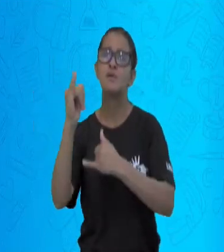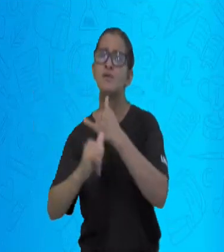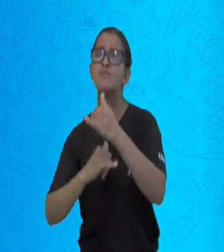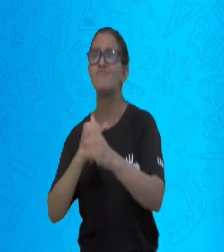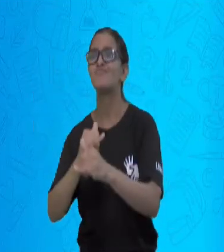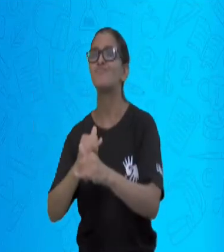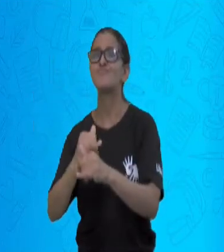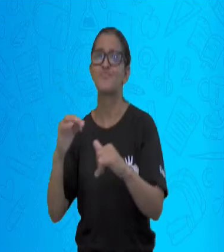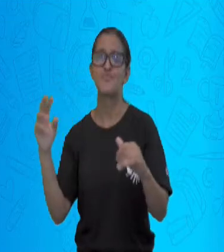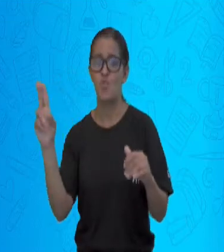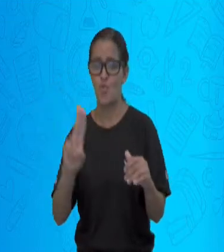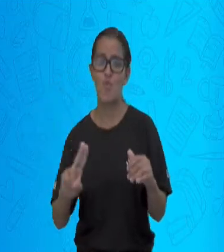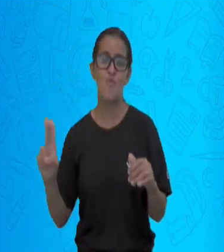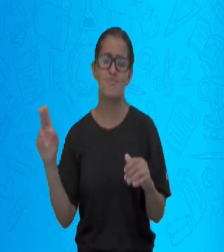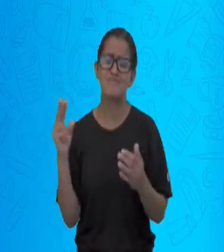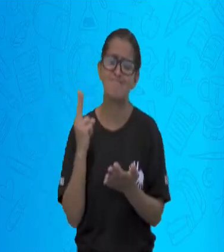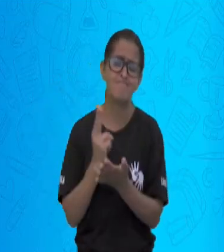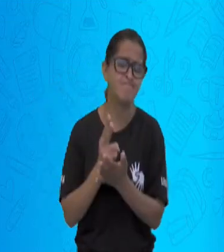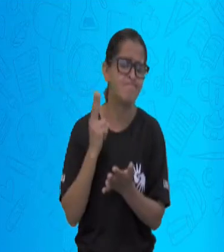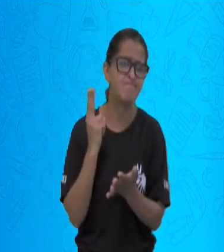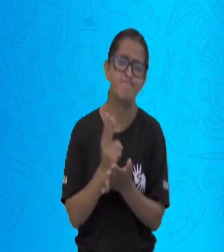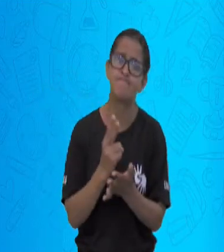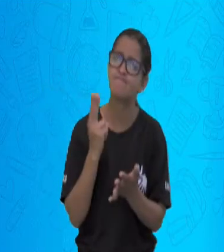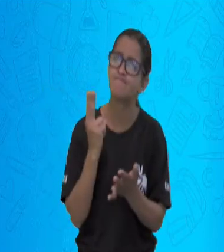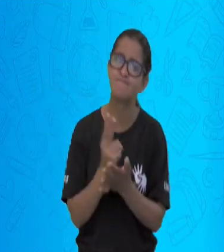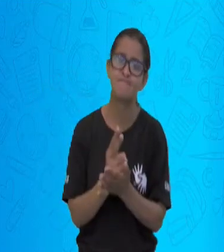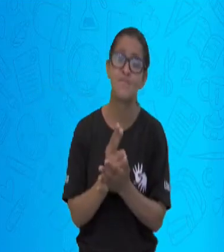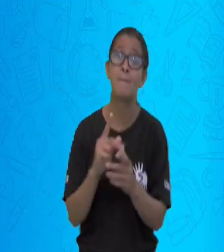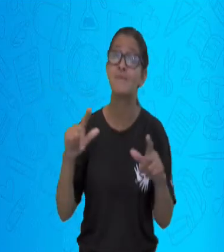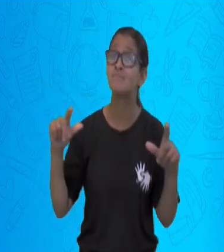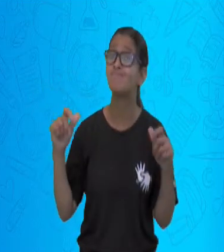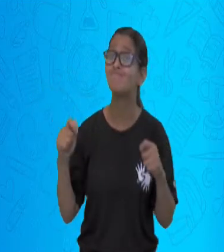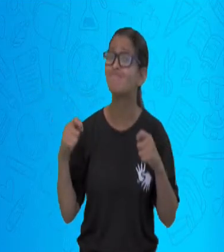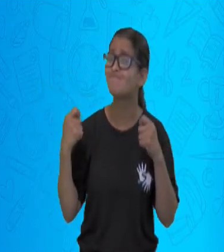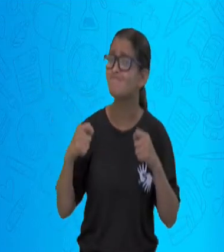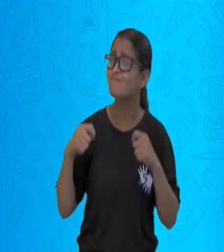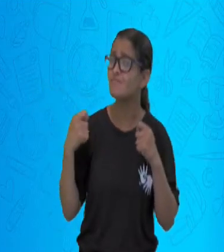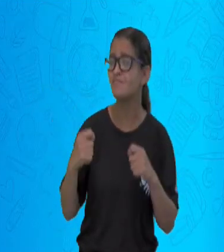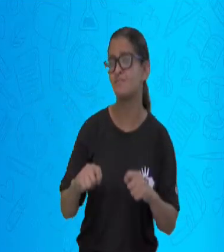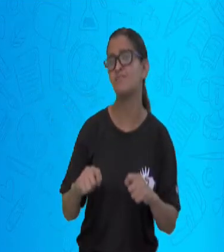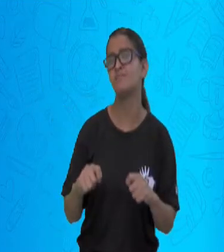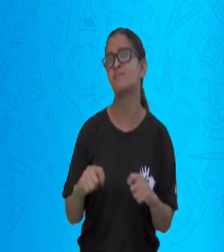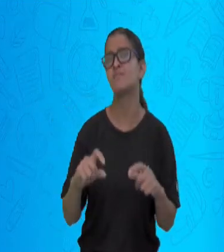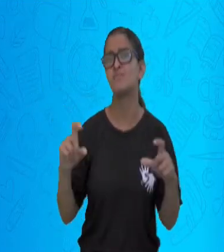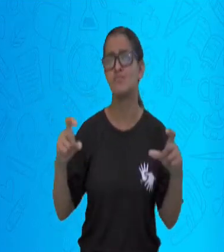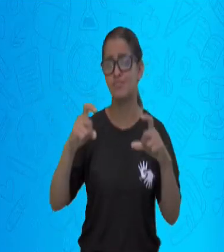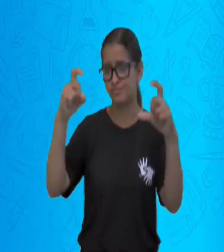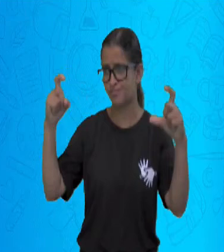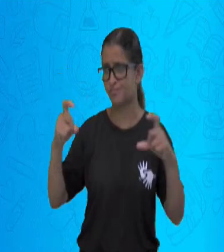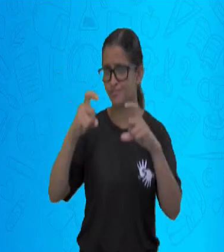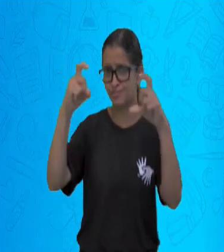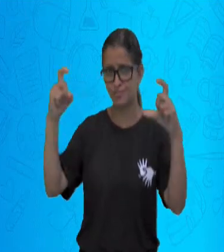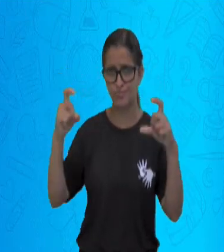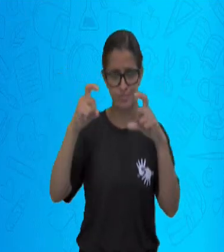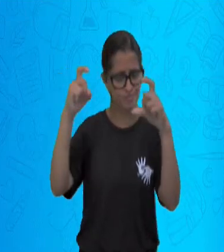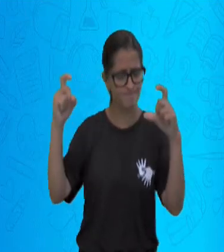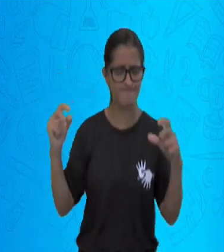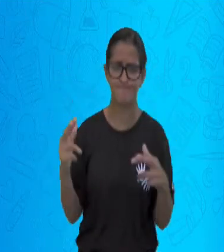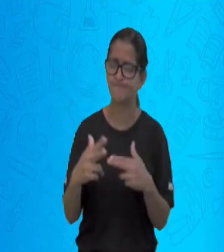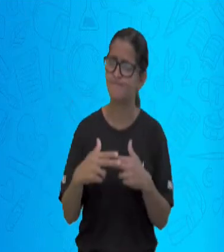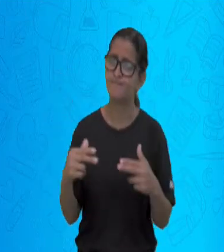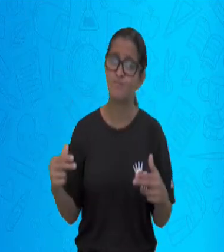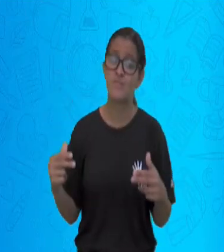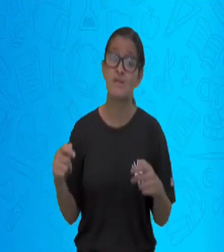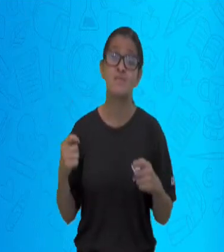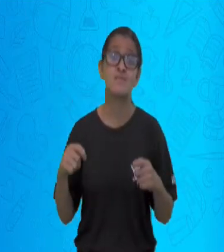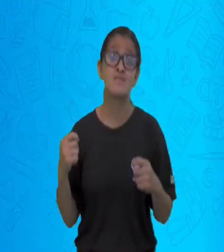Olha só, em meio a uma pandemia, nossas escolas públicas, nós temos que fazer essa adaptação, né, de estudar à